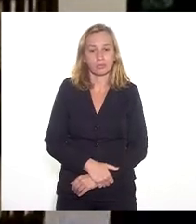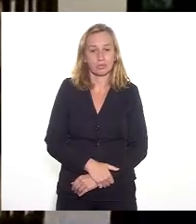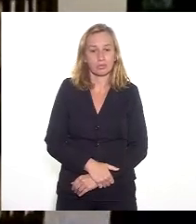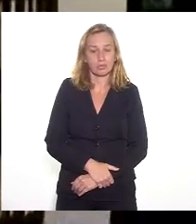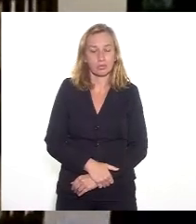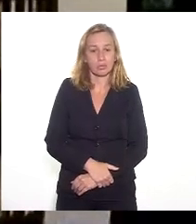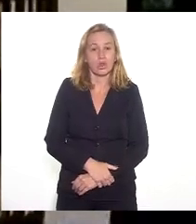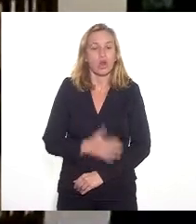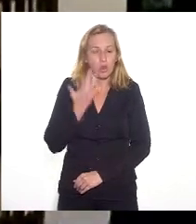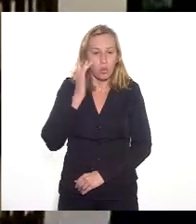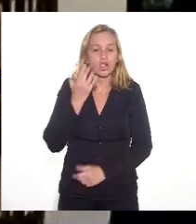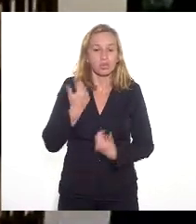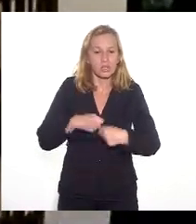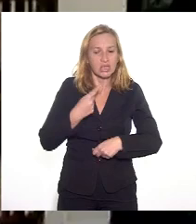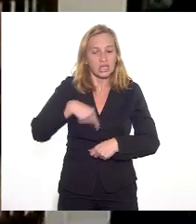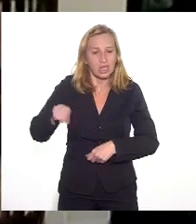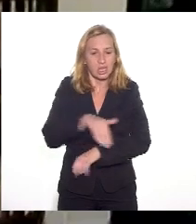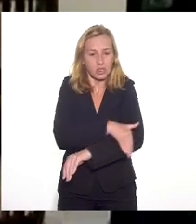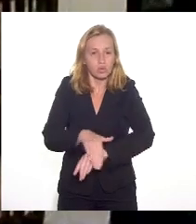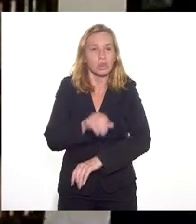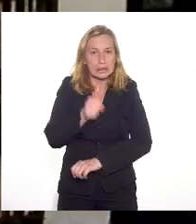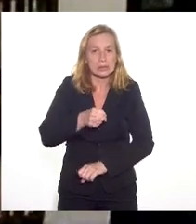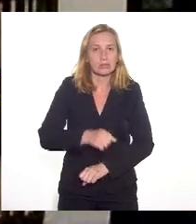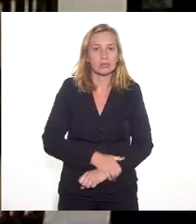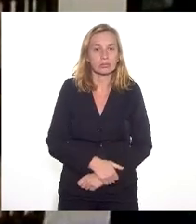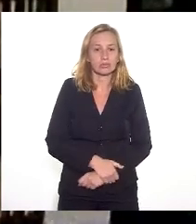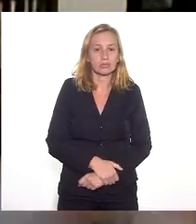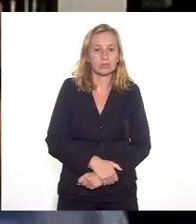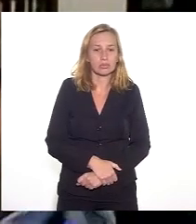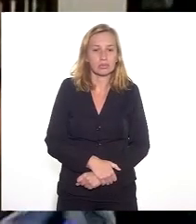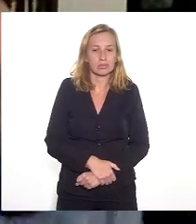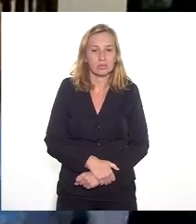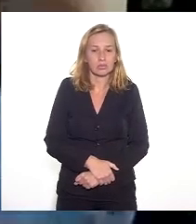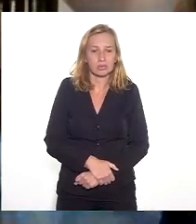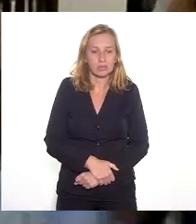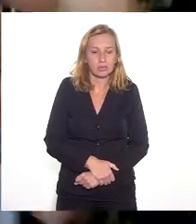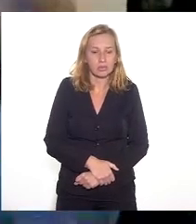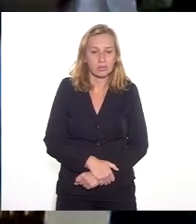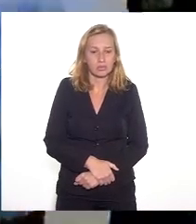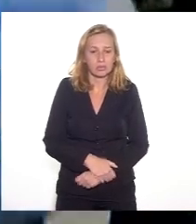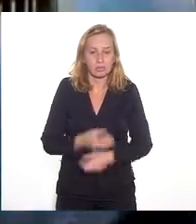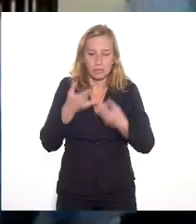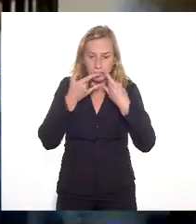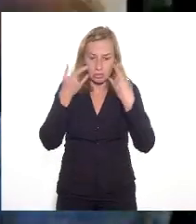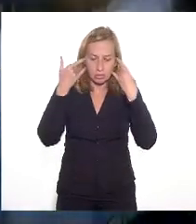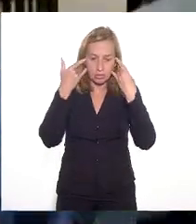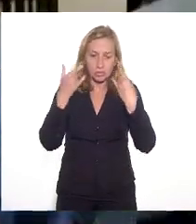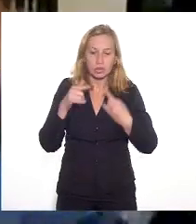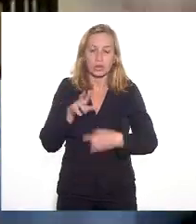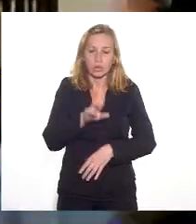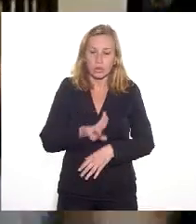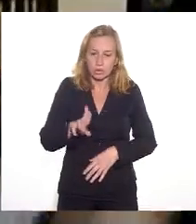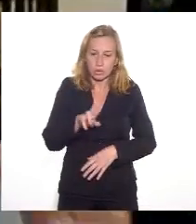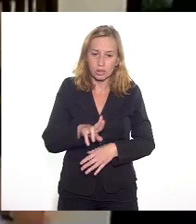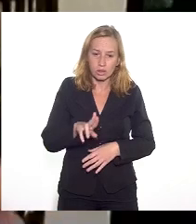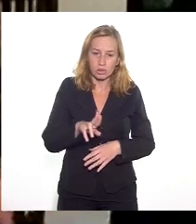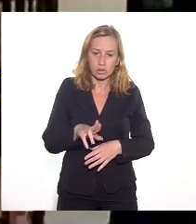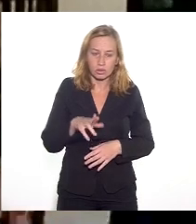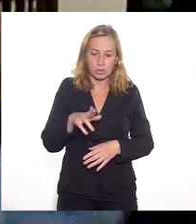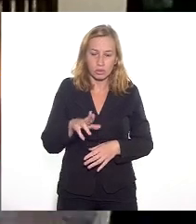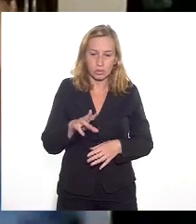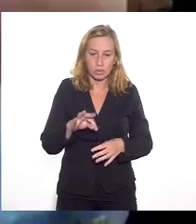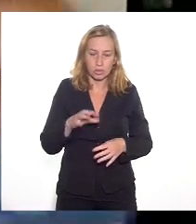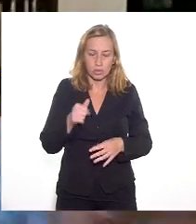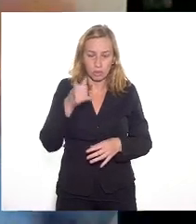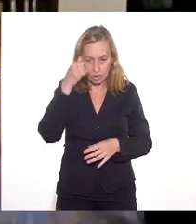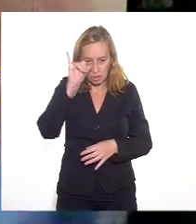E eu acho que tem que ir às ruas, sim. Com a máscara, tomando as providências porque